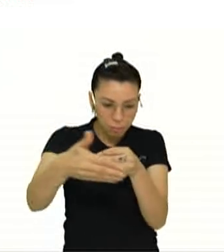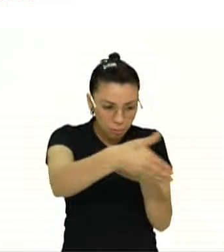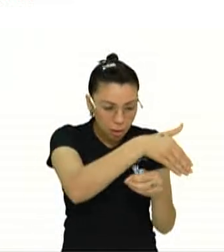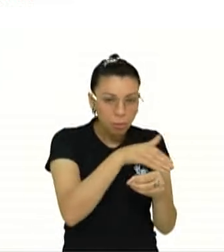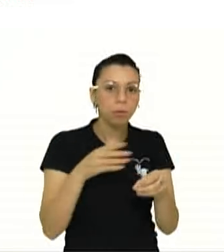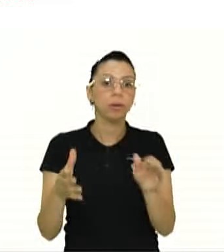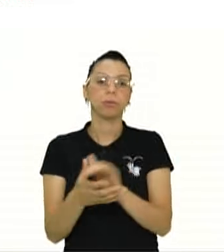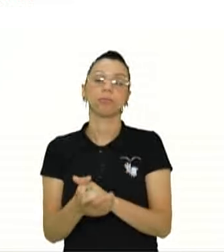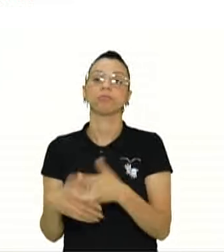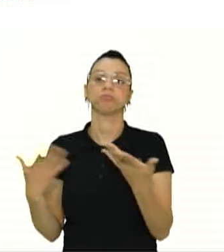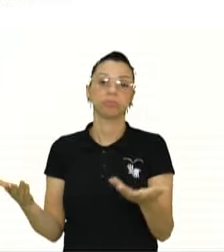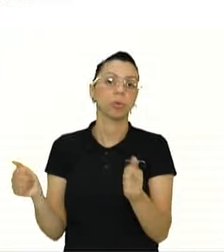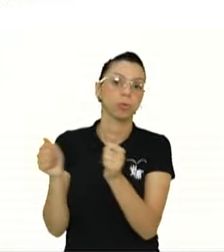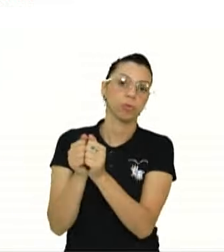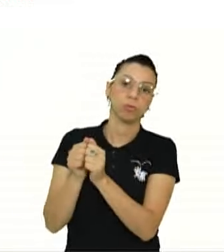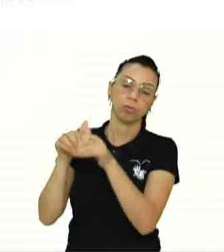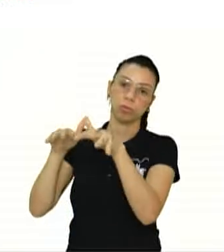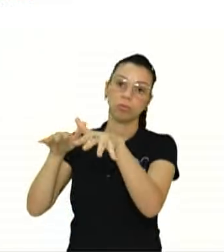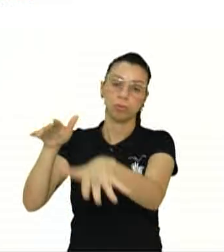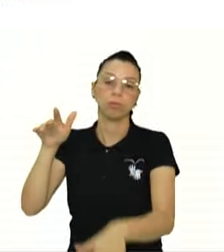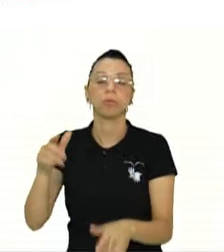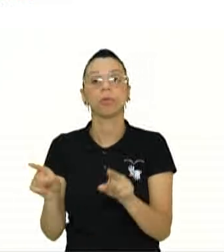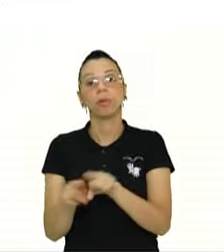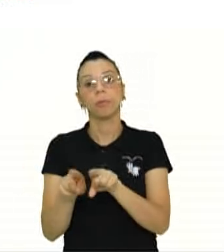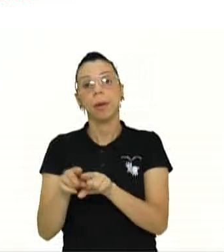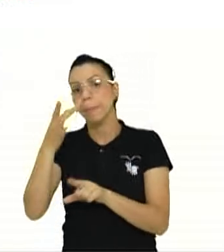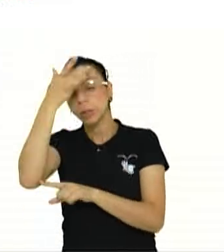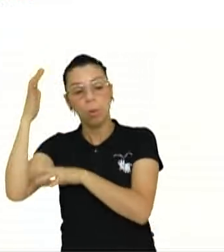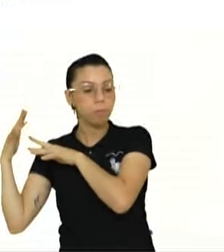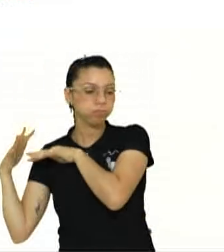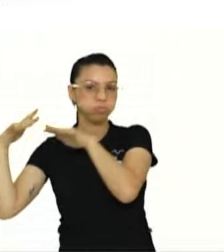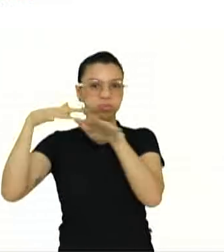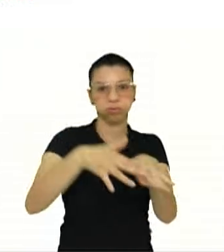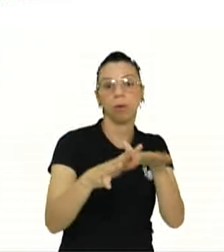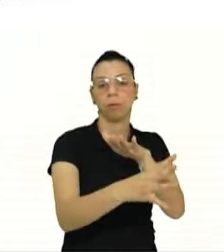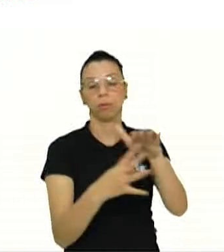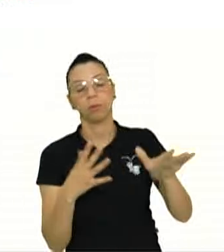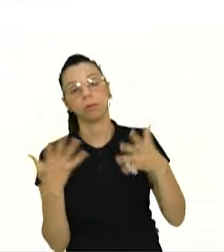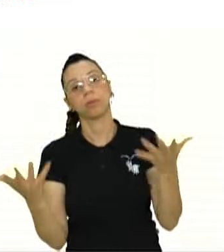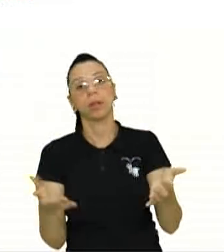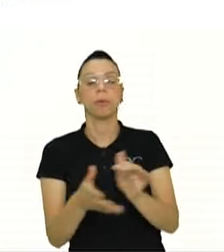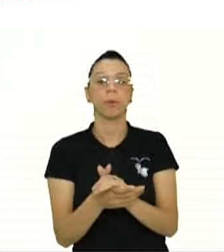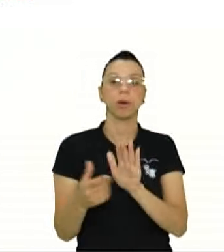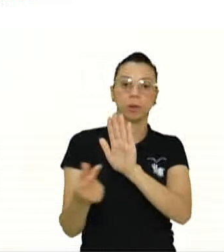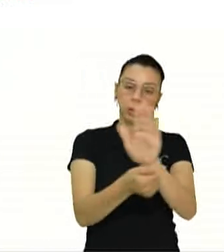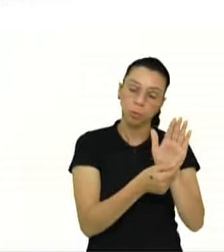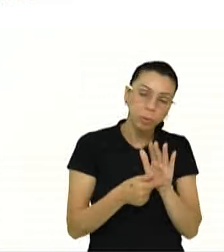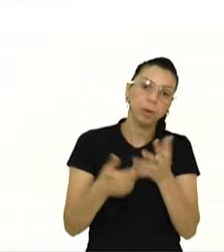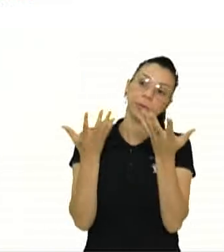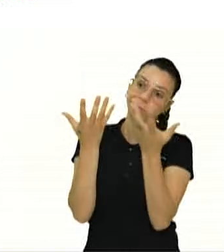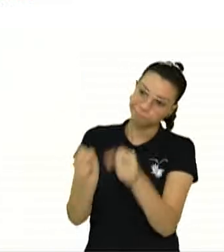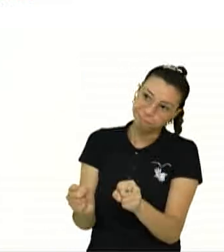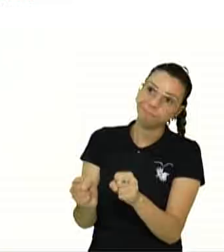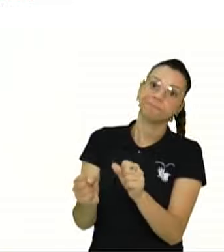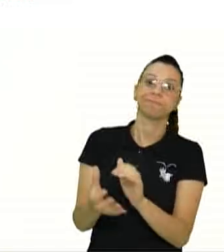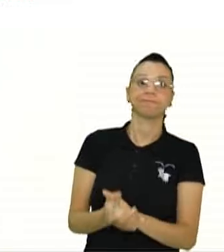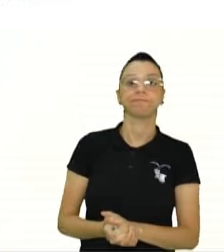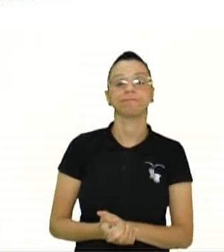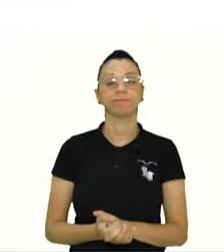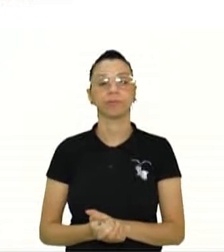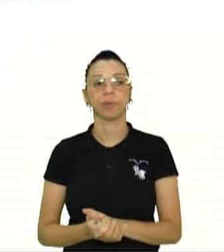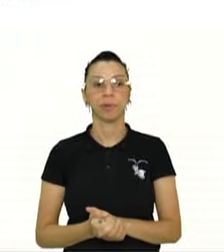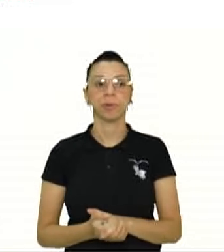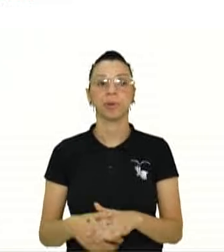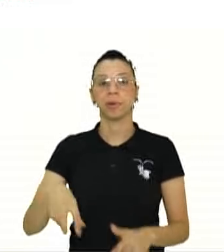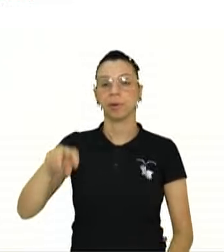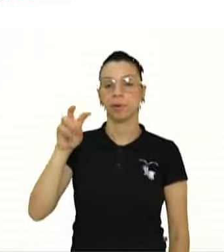deixa ela desguarnecida, desprotegida, ameaçando invasões estrangeiras. Aí os patrícios tiveram que rever. E nessa, foi em 494,